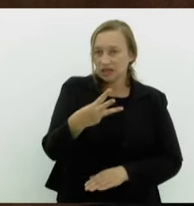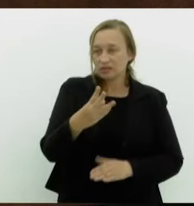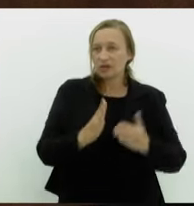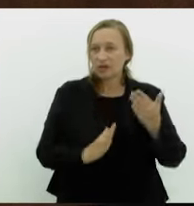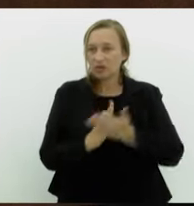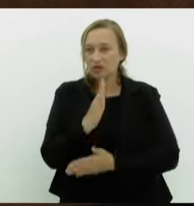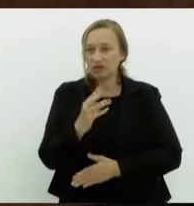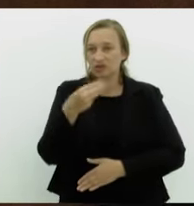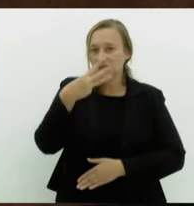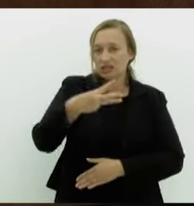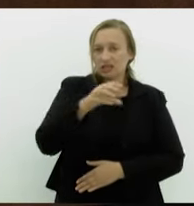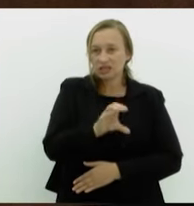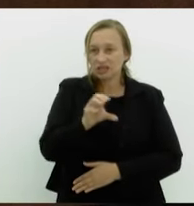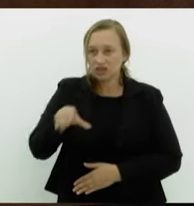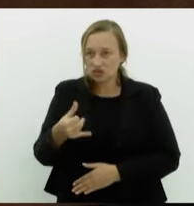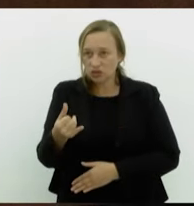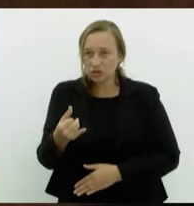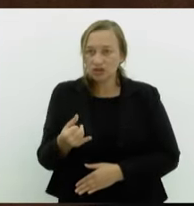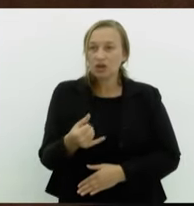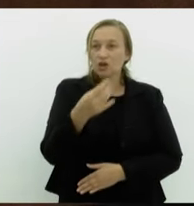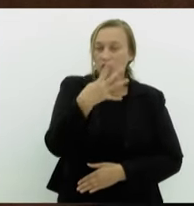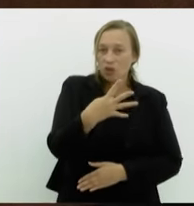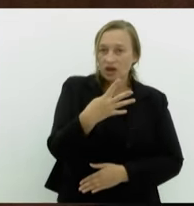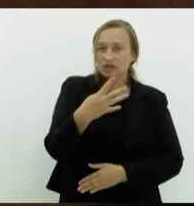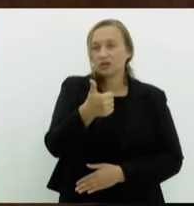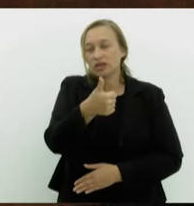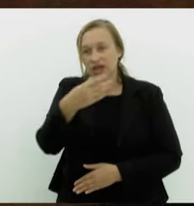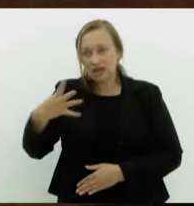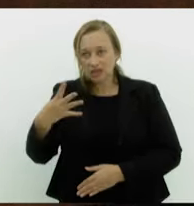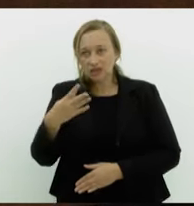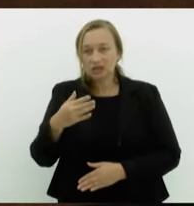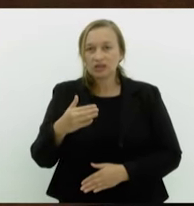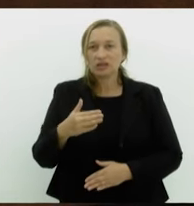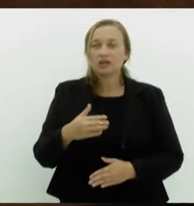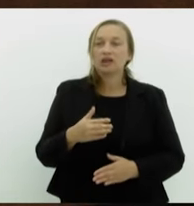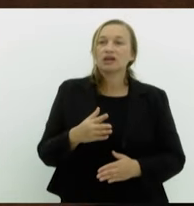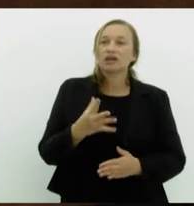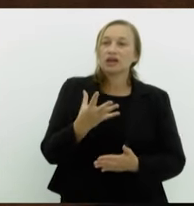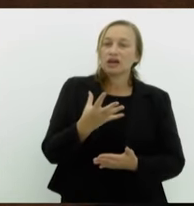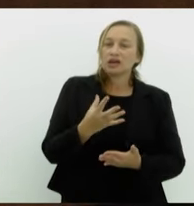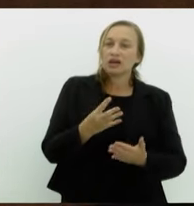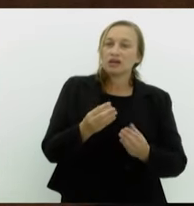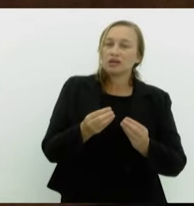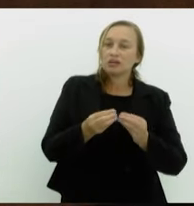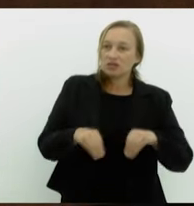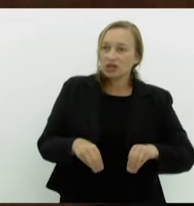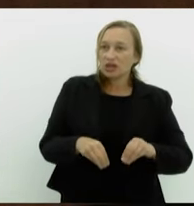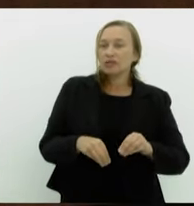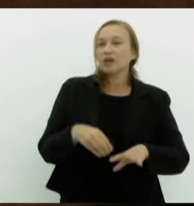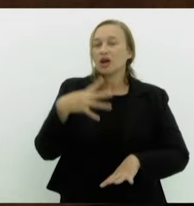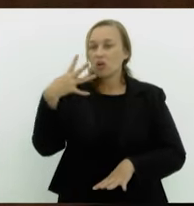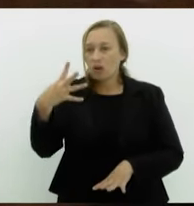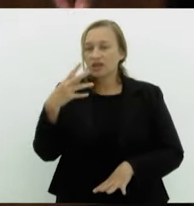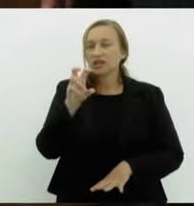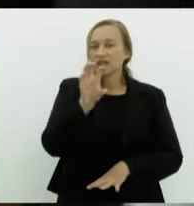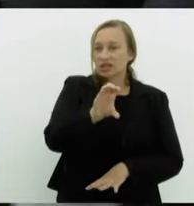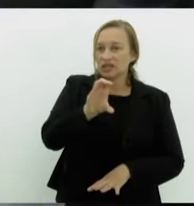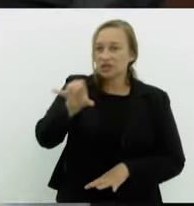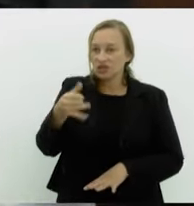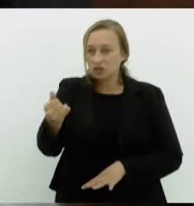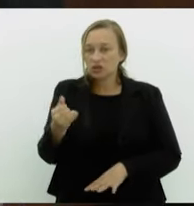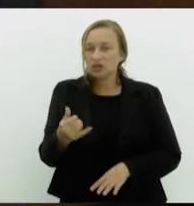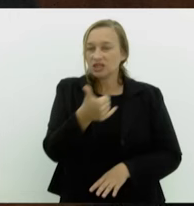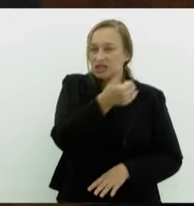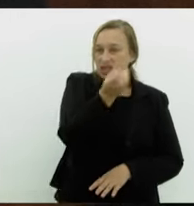número 3 da CCJ, números 4 e 14 pela emenda número 4 da CCJ e número 16 pela